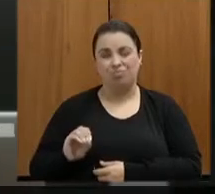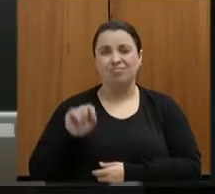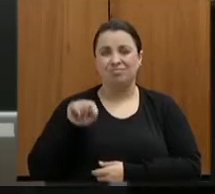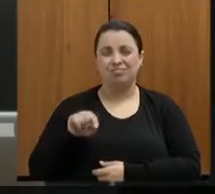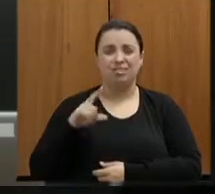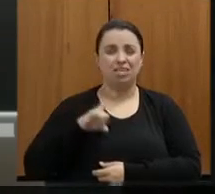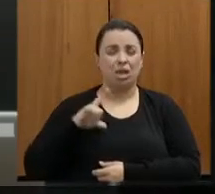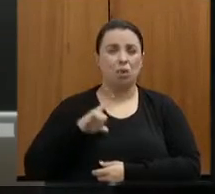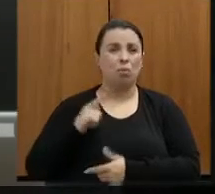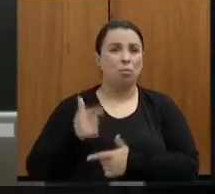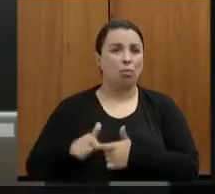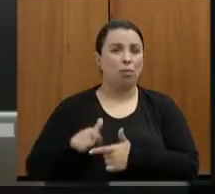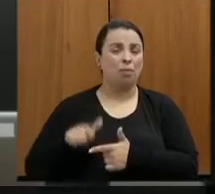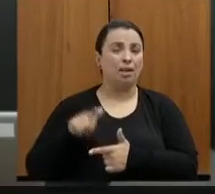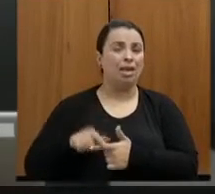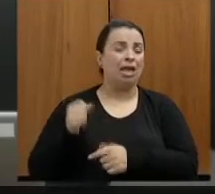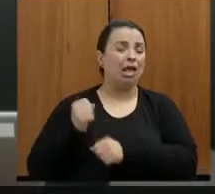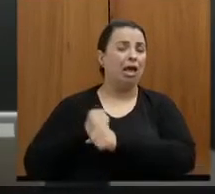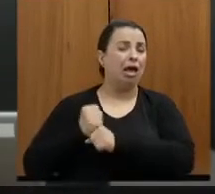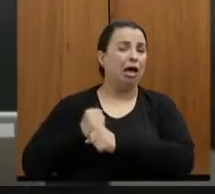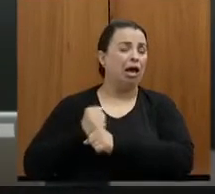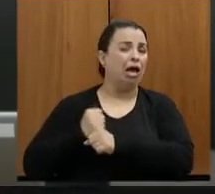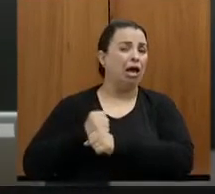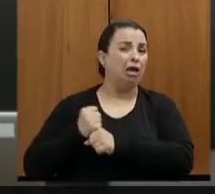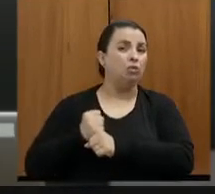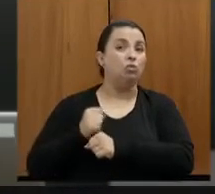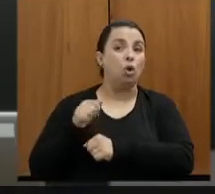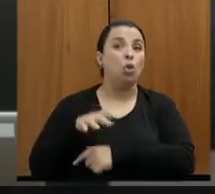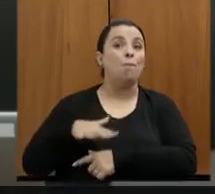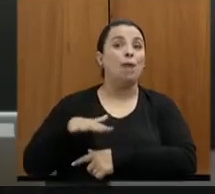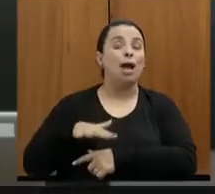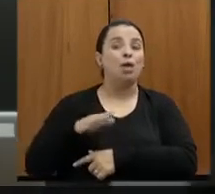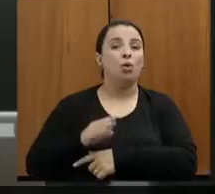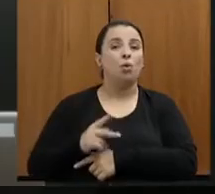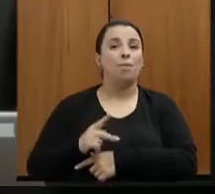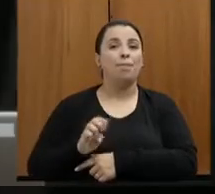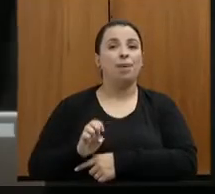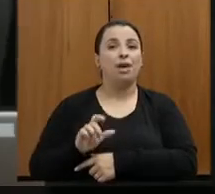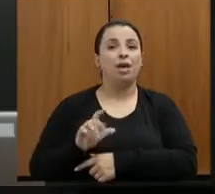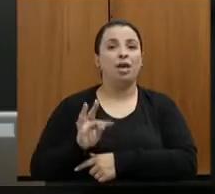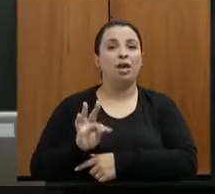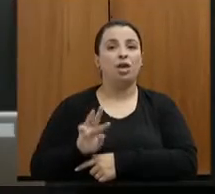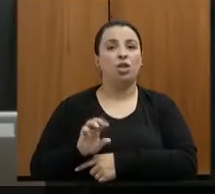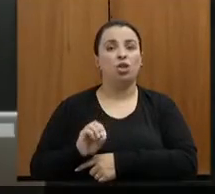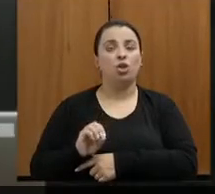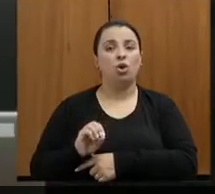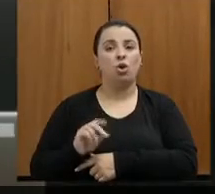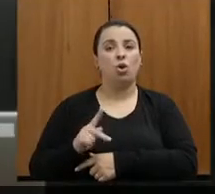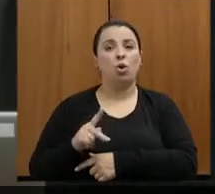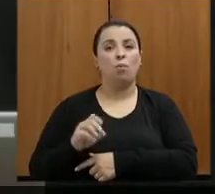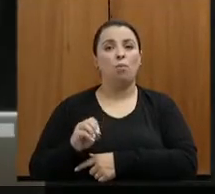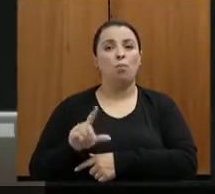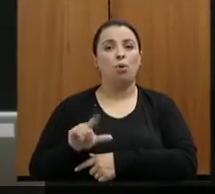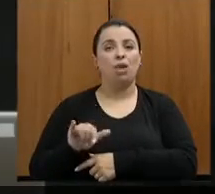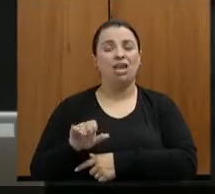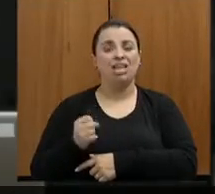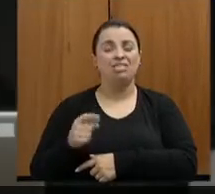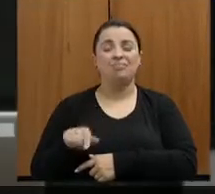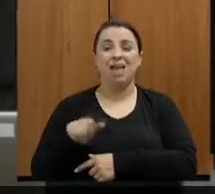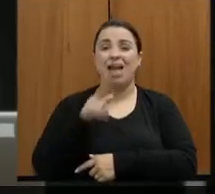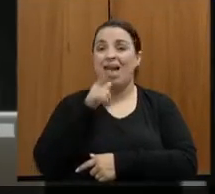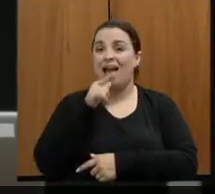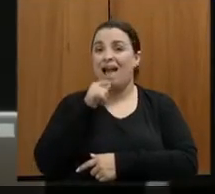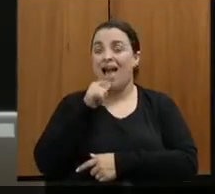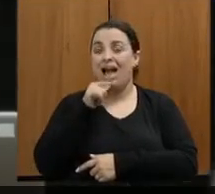que é do bairro Petrópolis. Até mesmo a água tratada daqueles moradores lá do bairro Petrópolis,